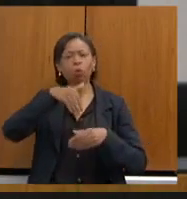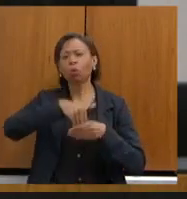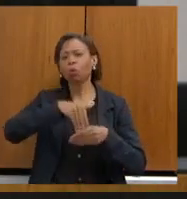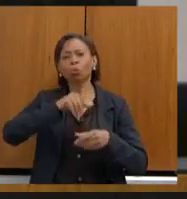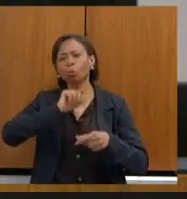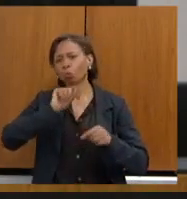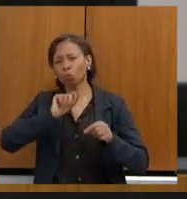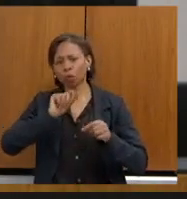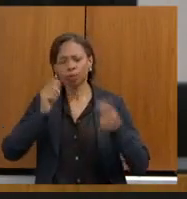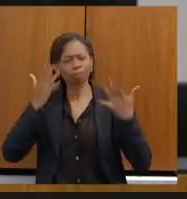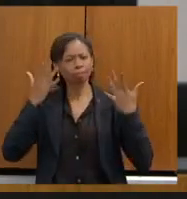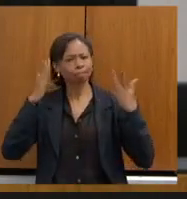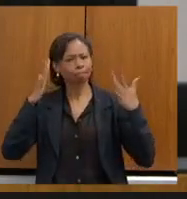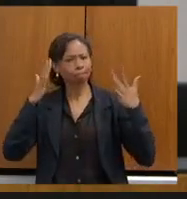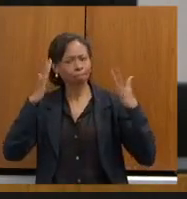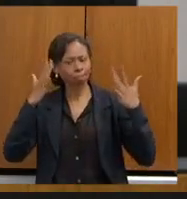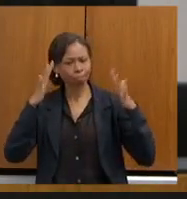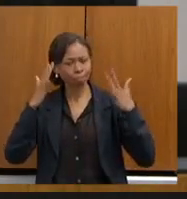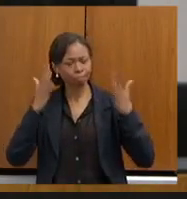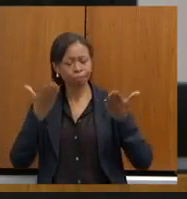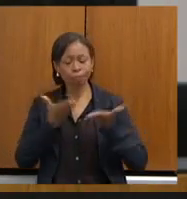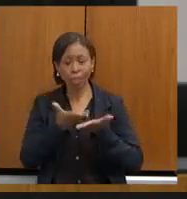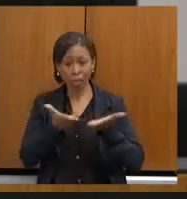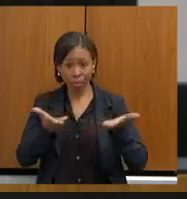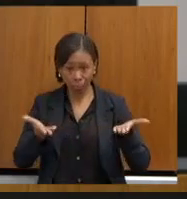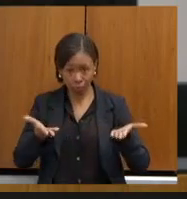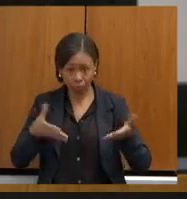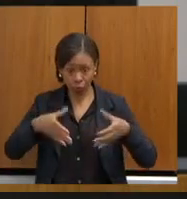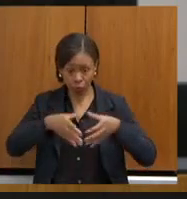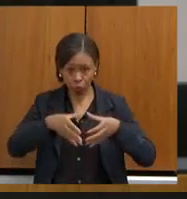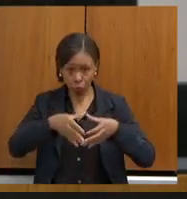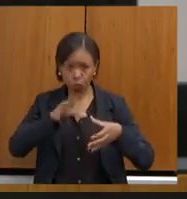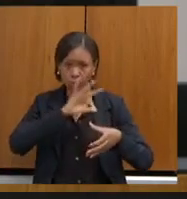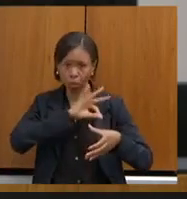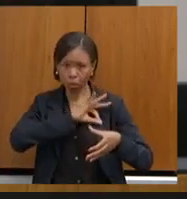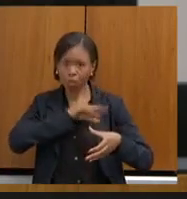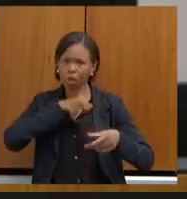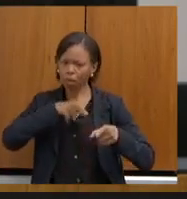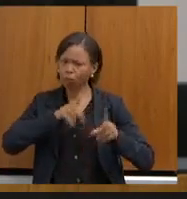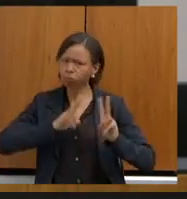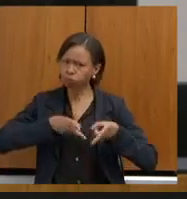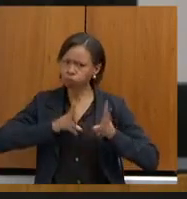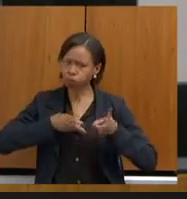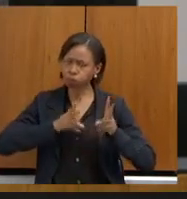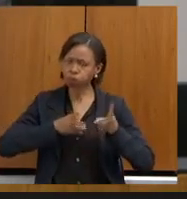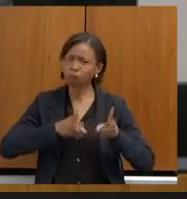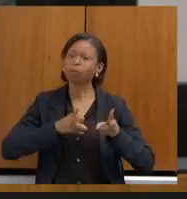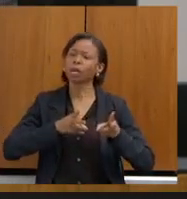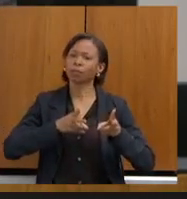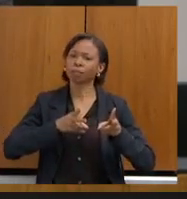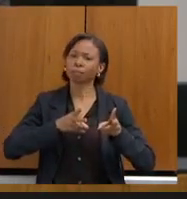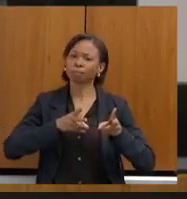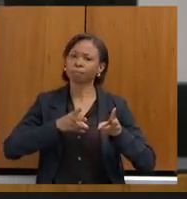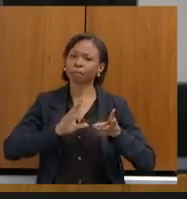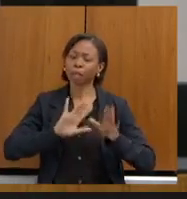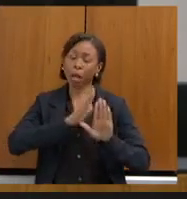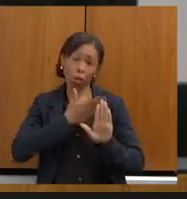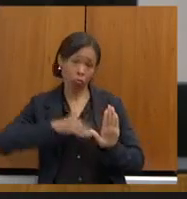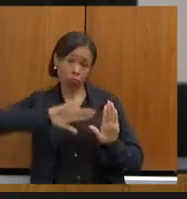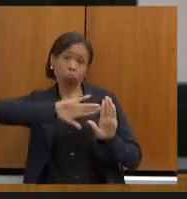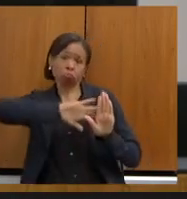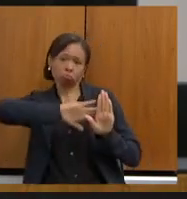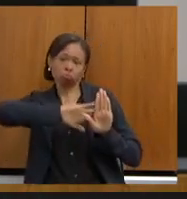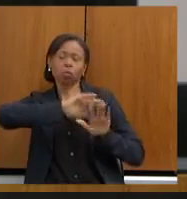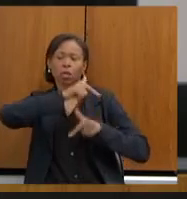que eles continuem de forma eu diria muito discreta nos Bastidores